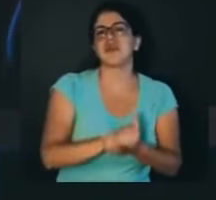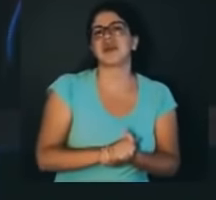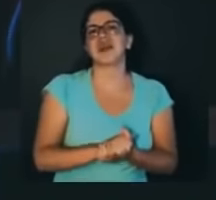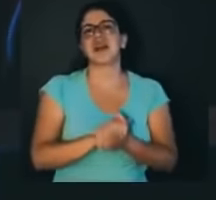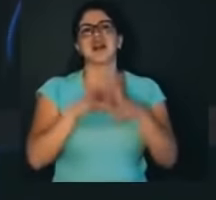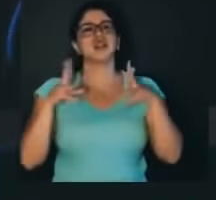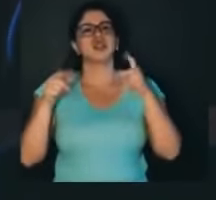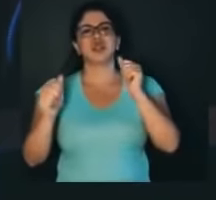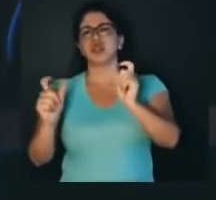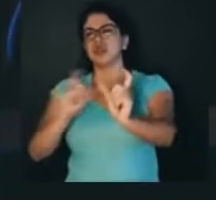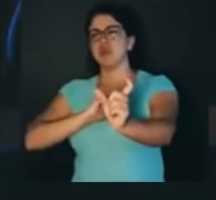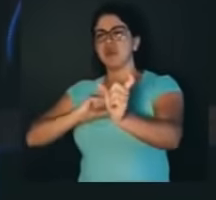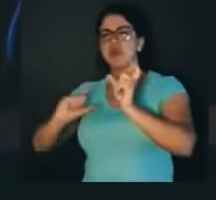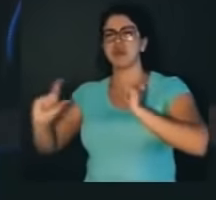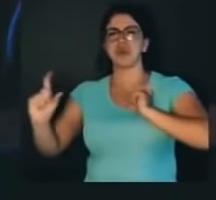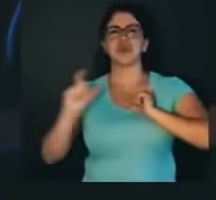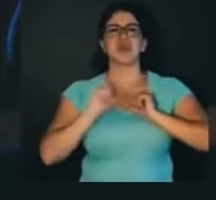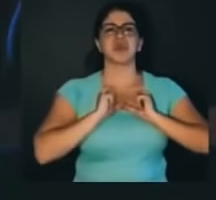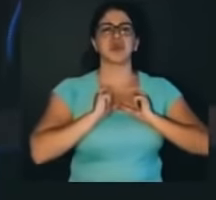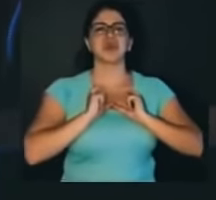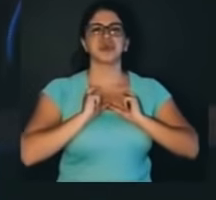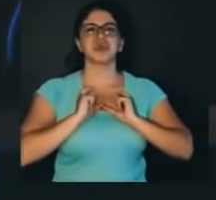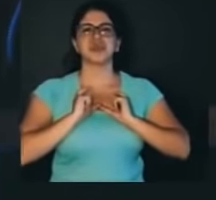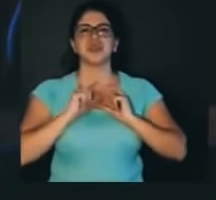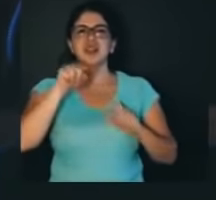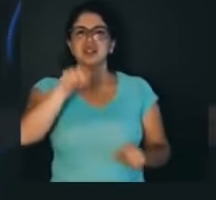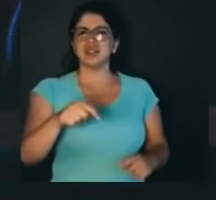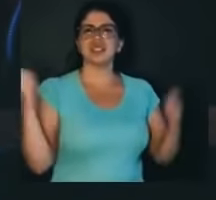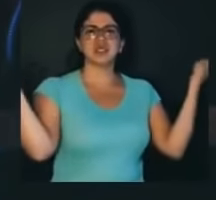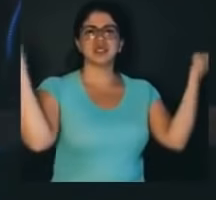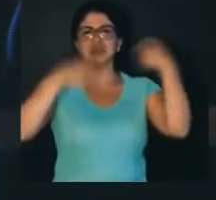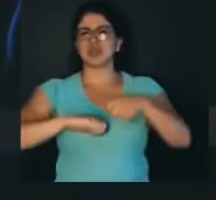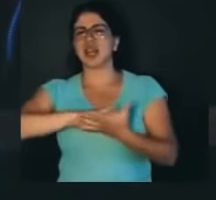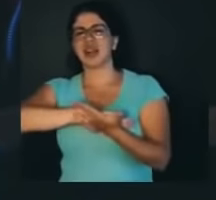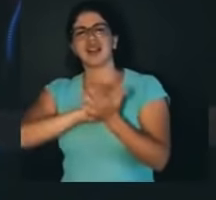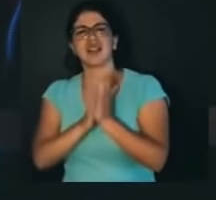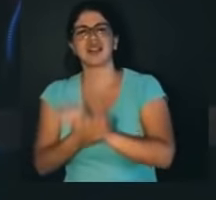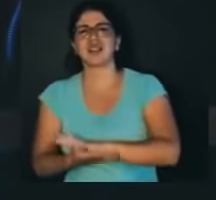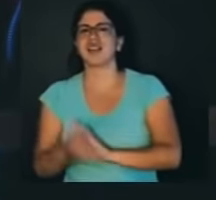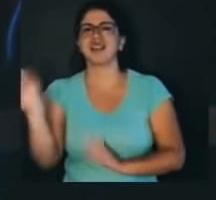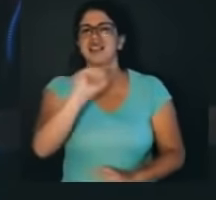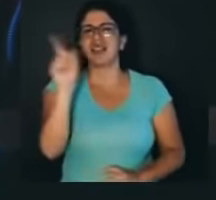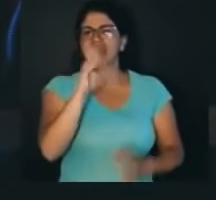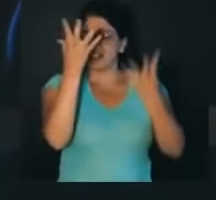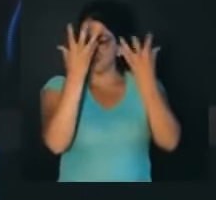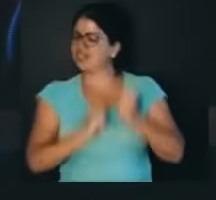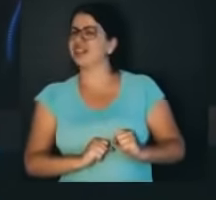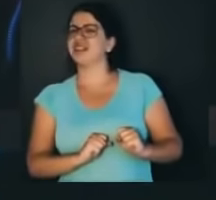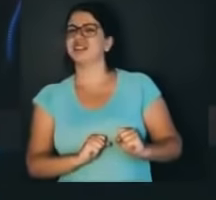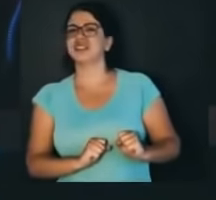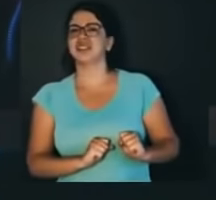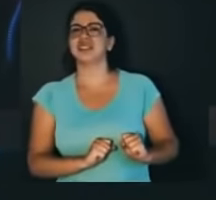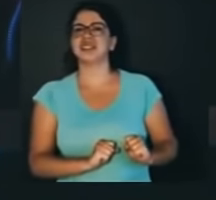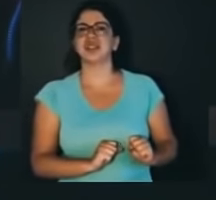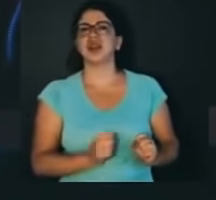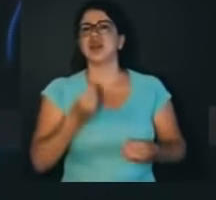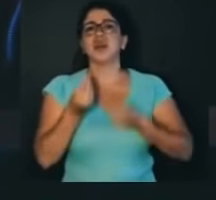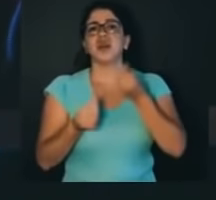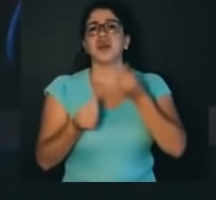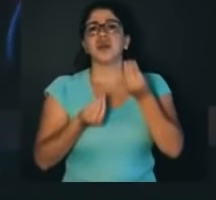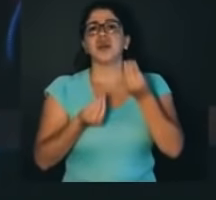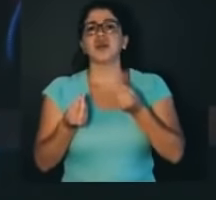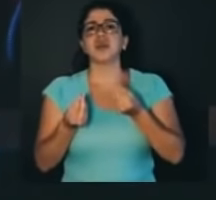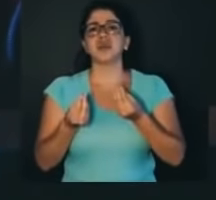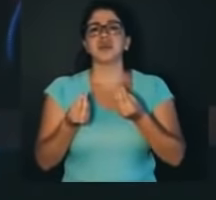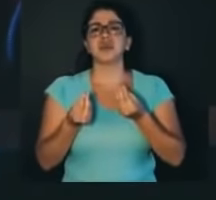Você não deve aceitar nunca. E como que você quebra isso? Aos pés